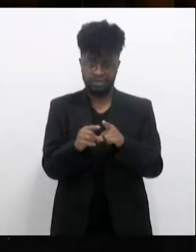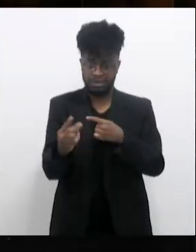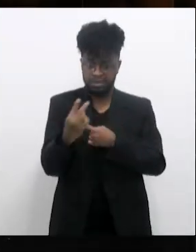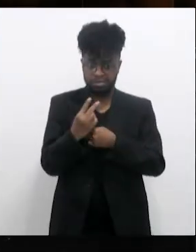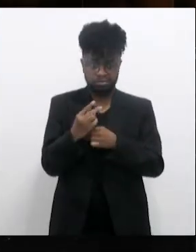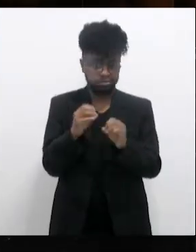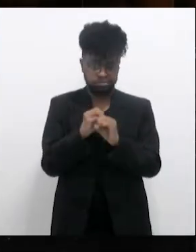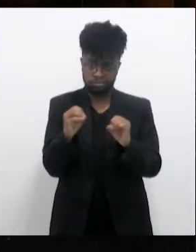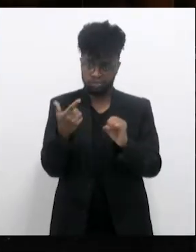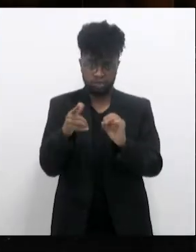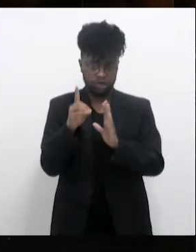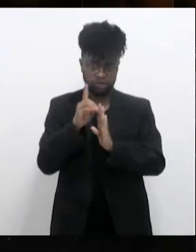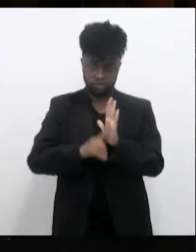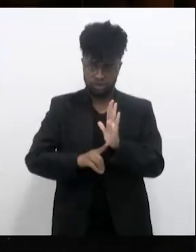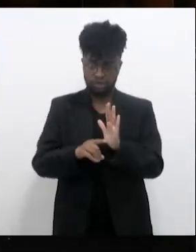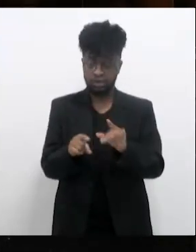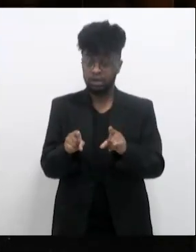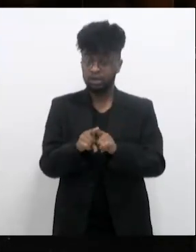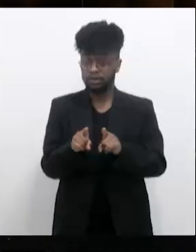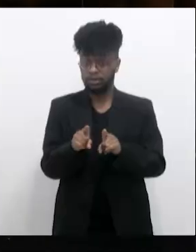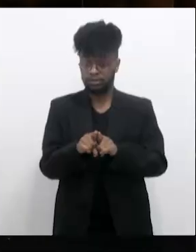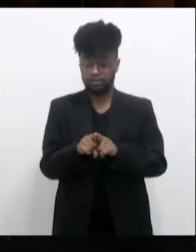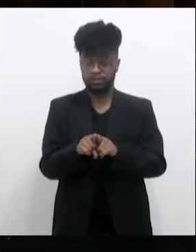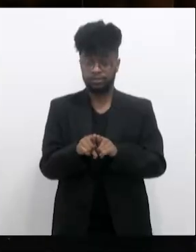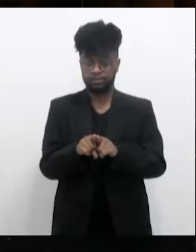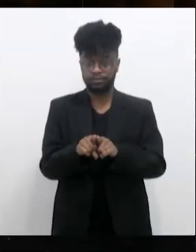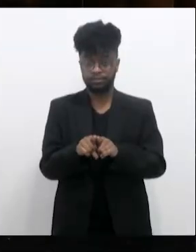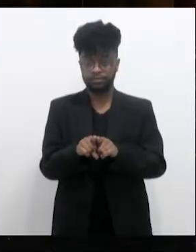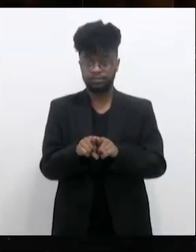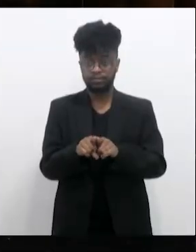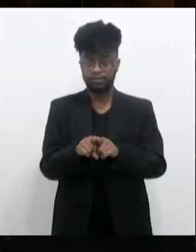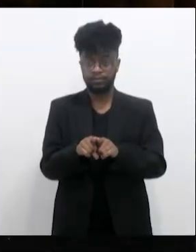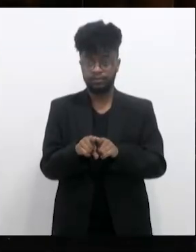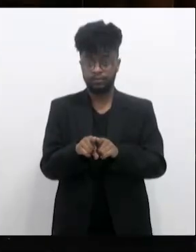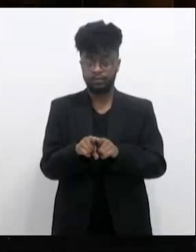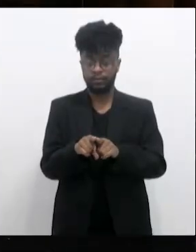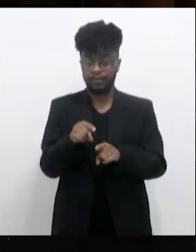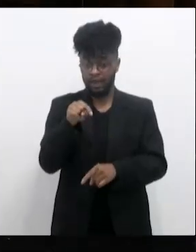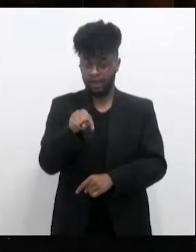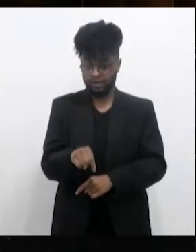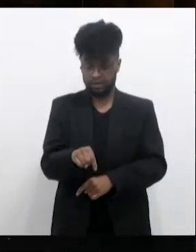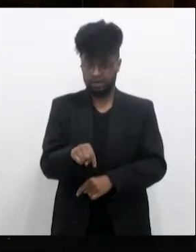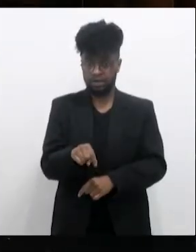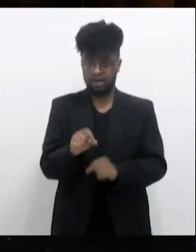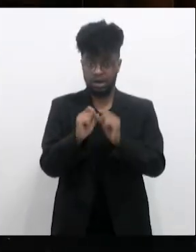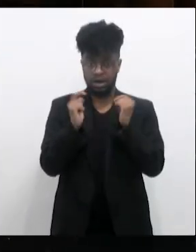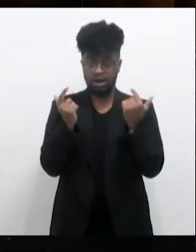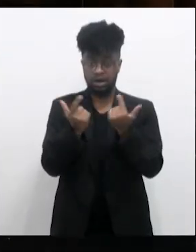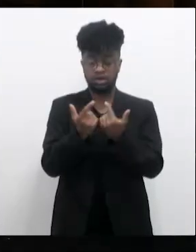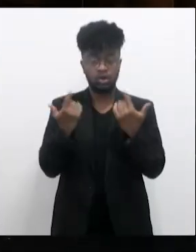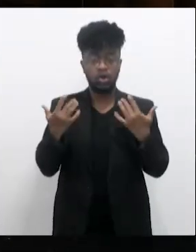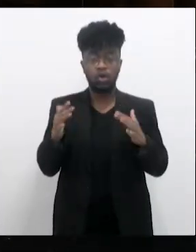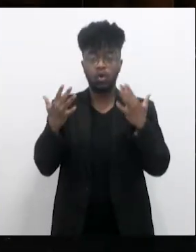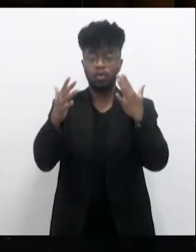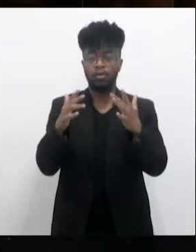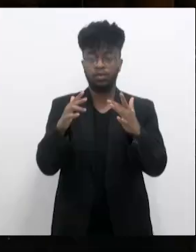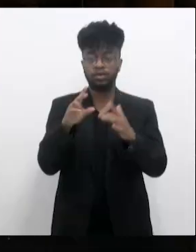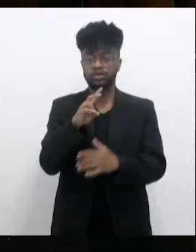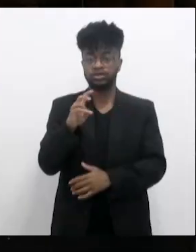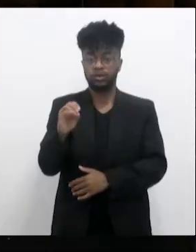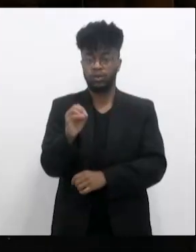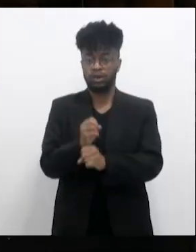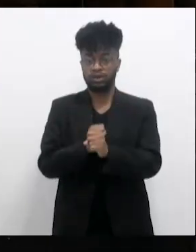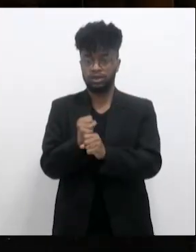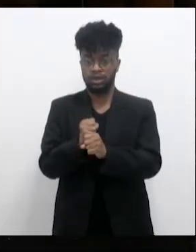defesa. Além do mais, senhor presidente, se comemorou aqui no plenário 50 anos